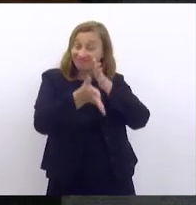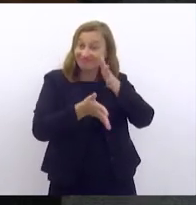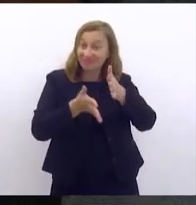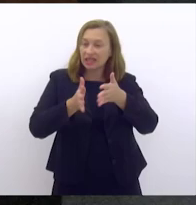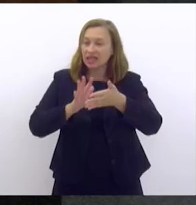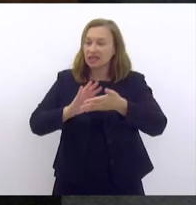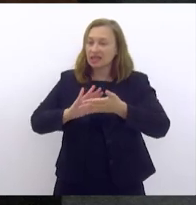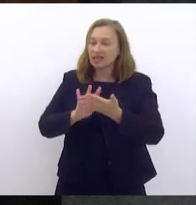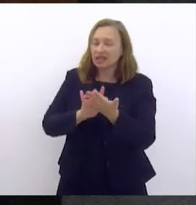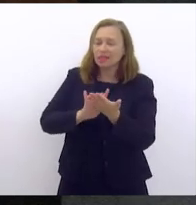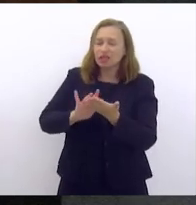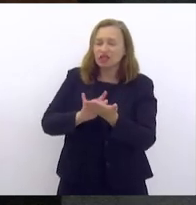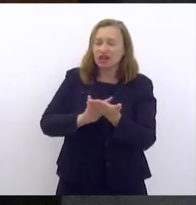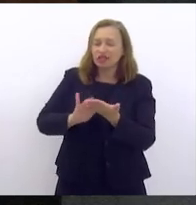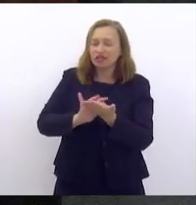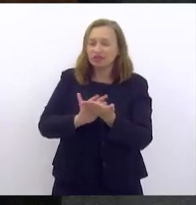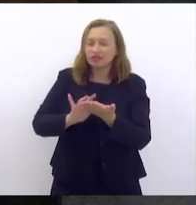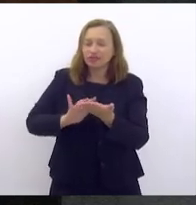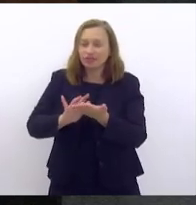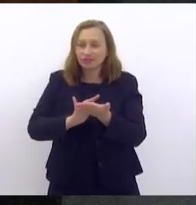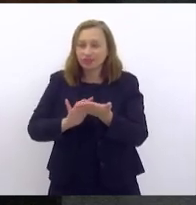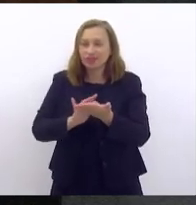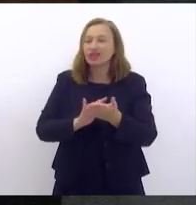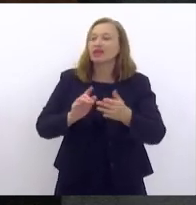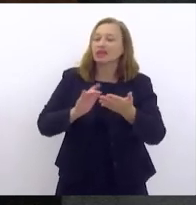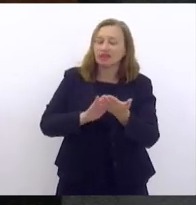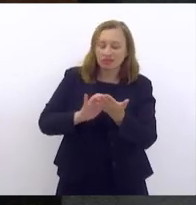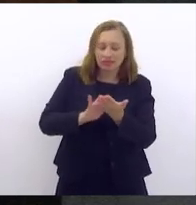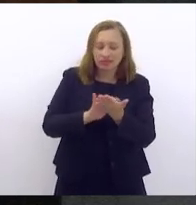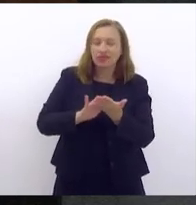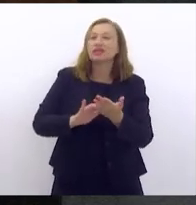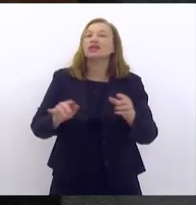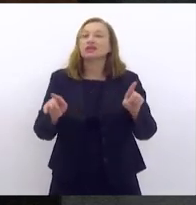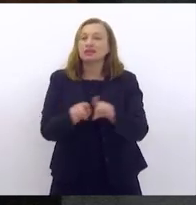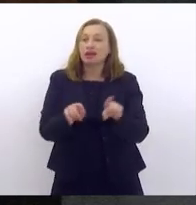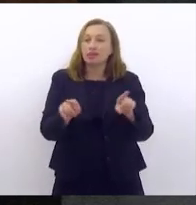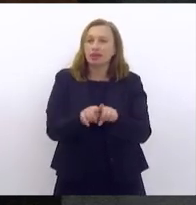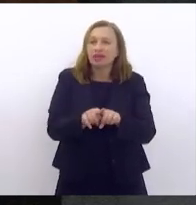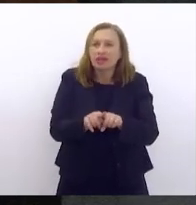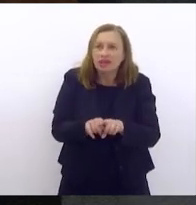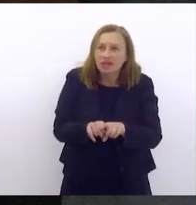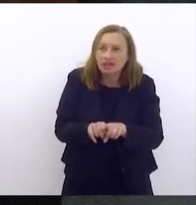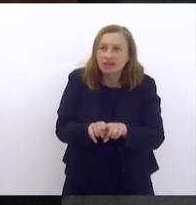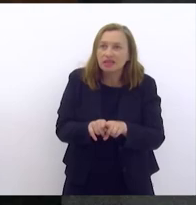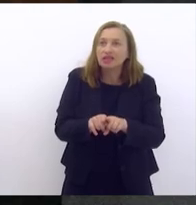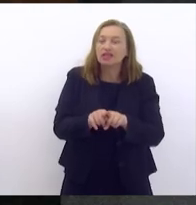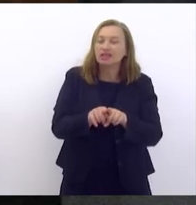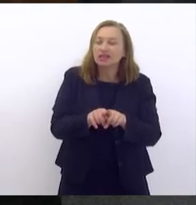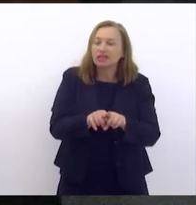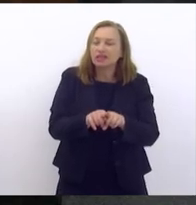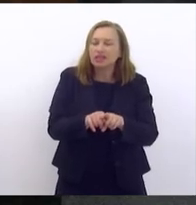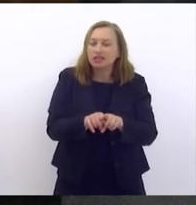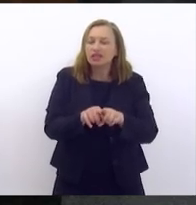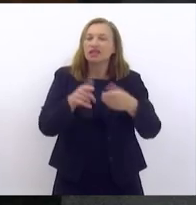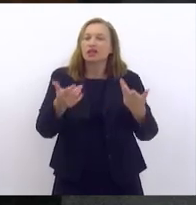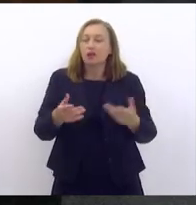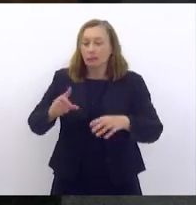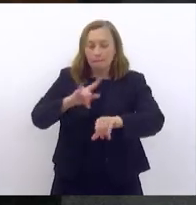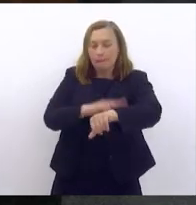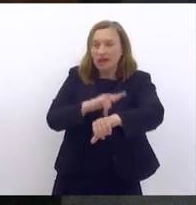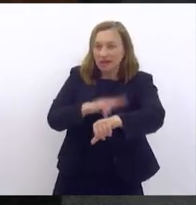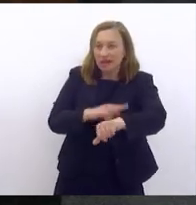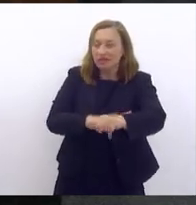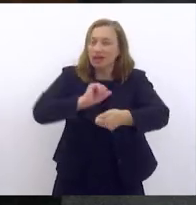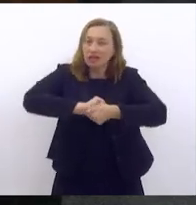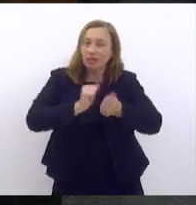librastátil, audiodescrição, material de comunicação em braille. A gente está falando de letra ampliada, visita tátil ao cenário, banheiros